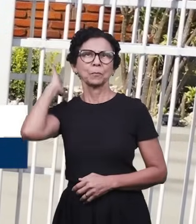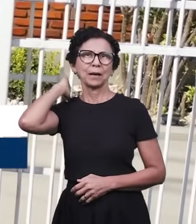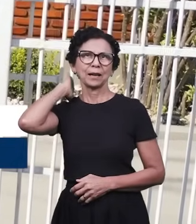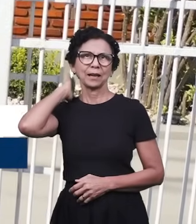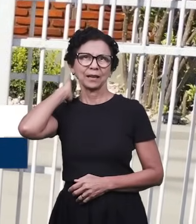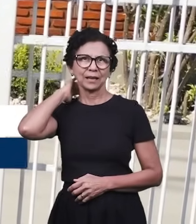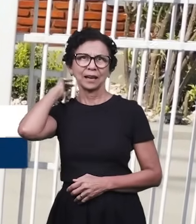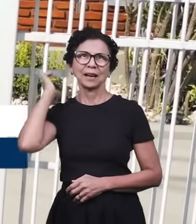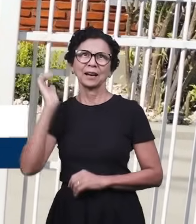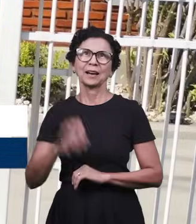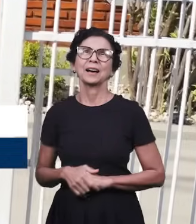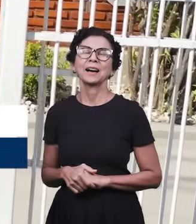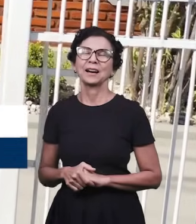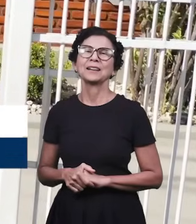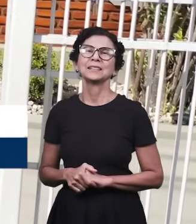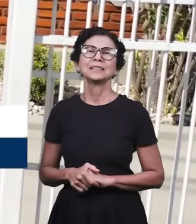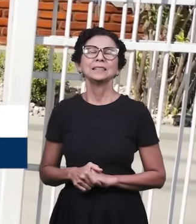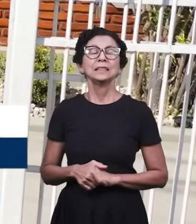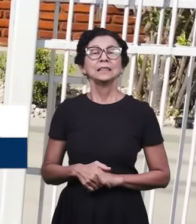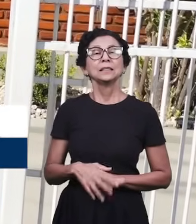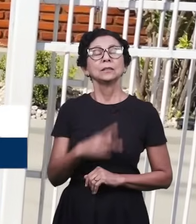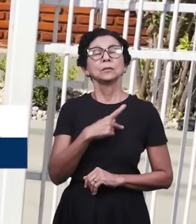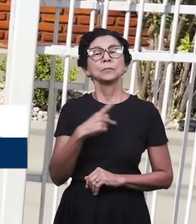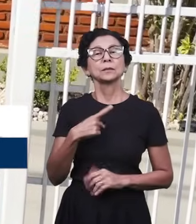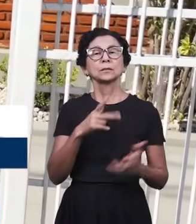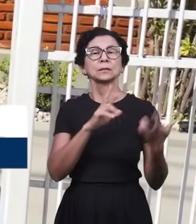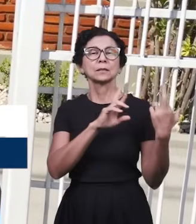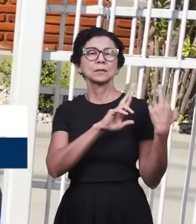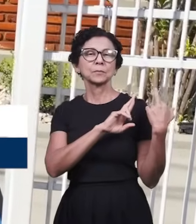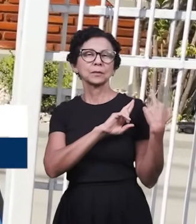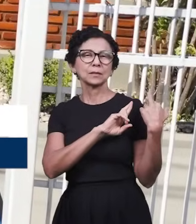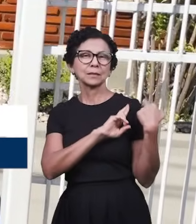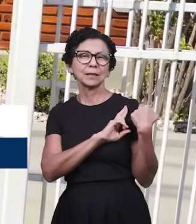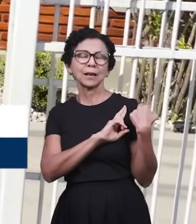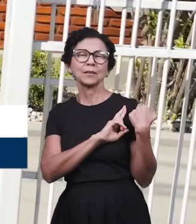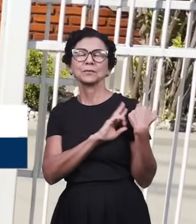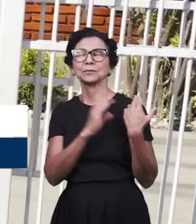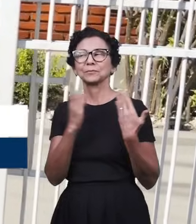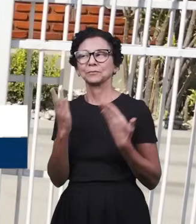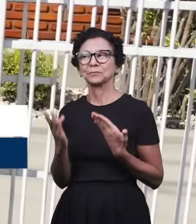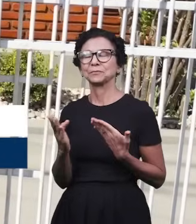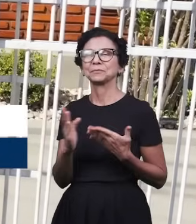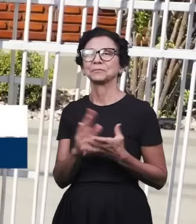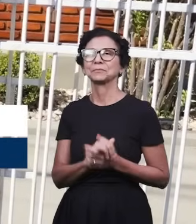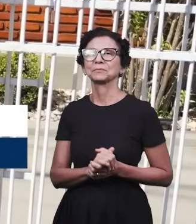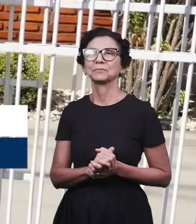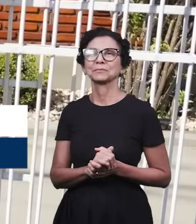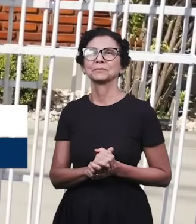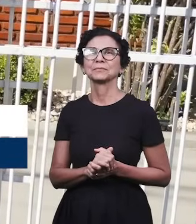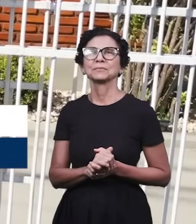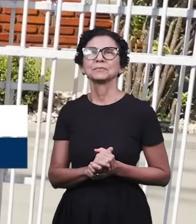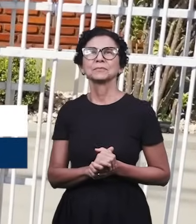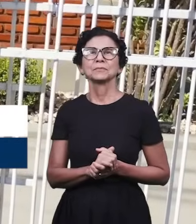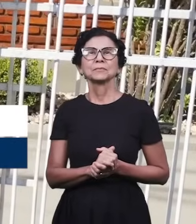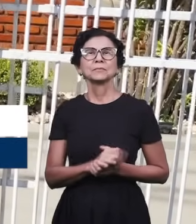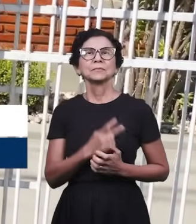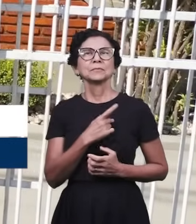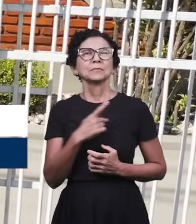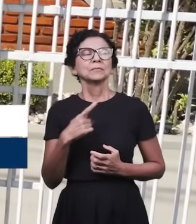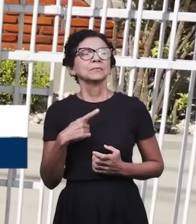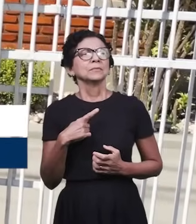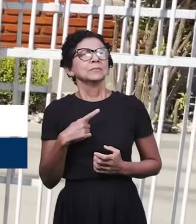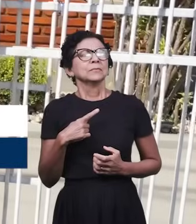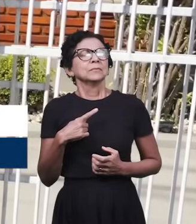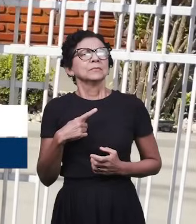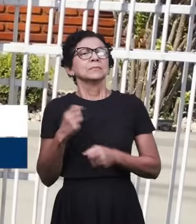daqui, e o pastor Jean Carlos, responsável aqui da área. Pastor Jean Carlos, conta um pouquinho a respeito aqui da igreja. Ela já tem quanto tempo de existência